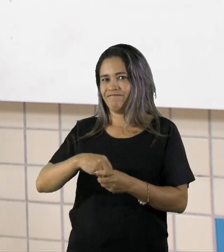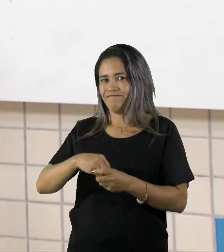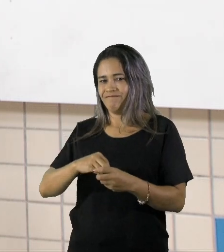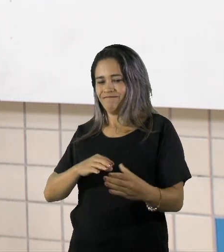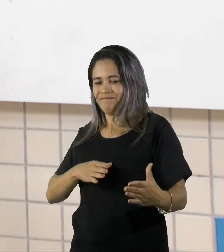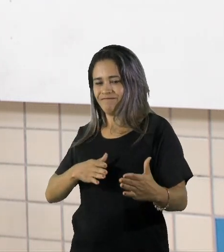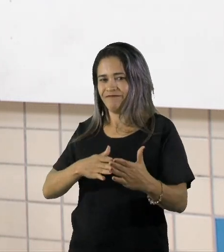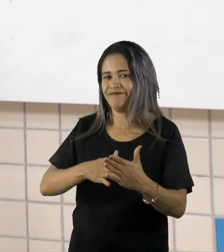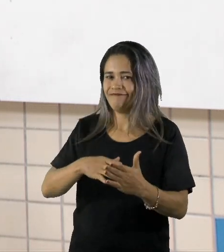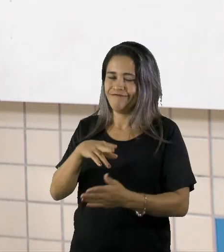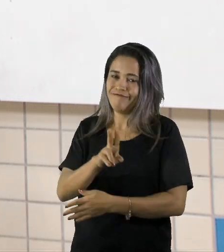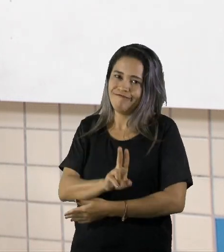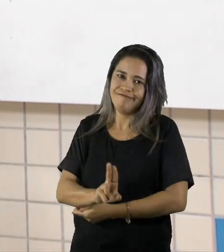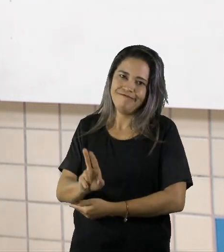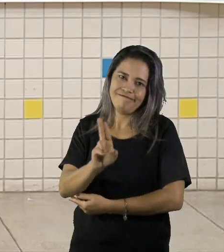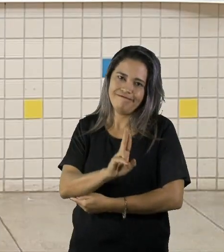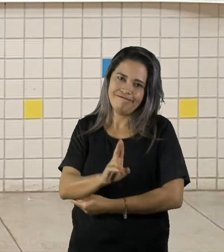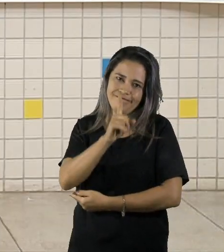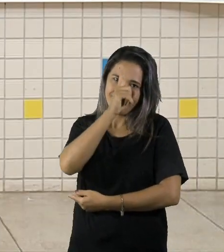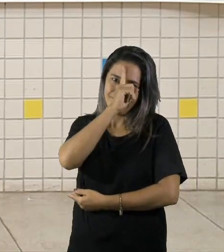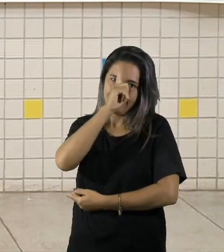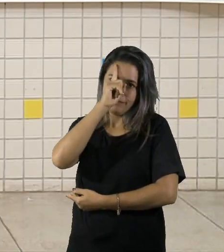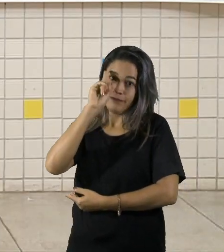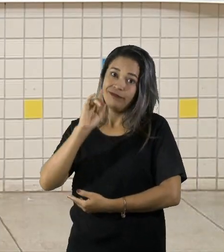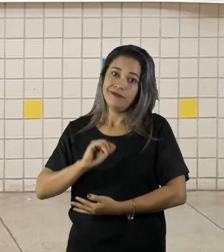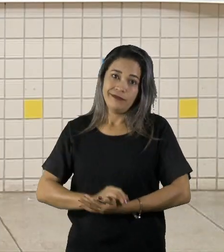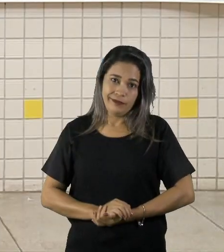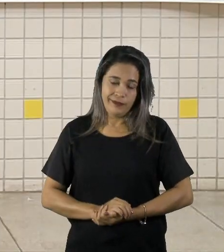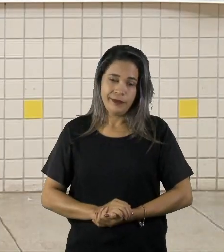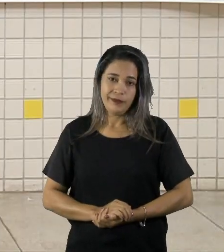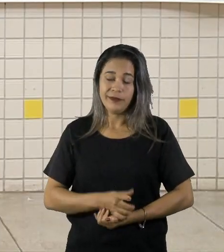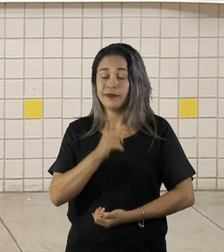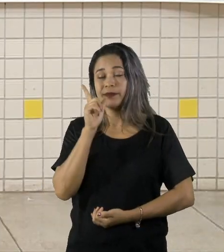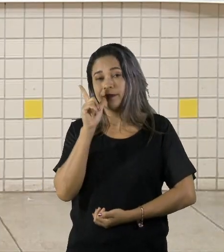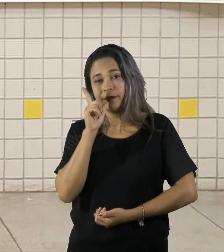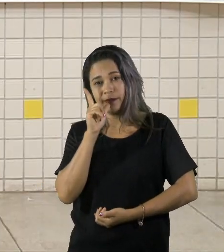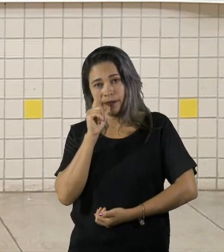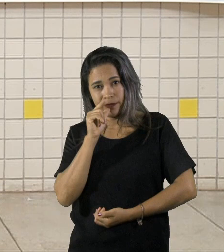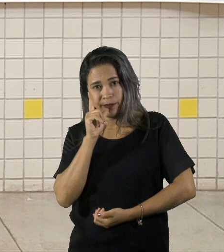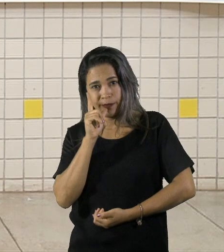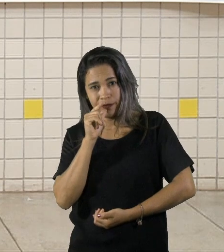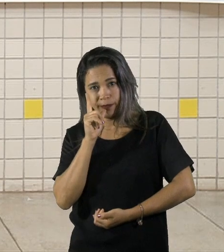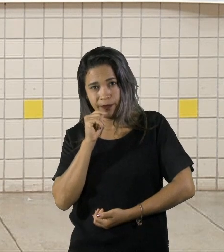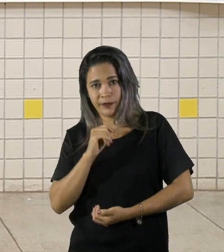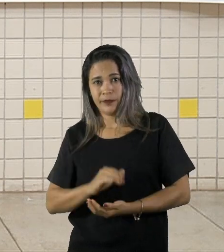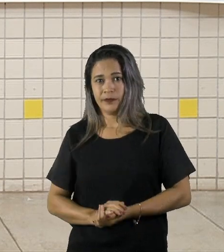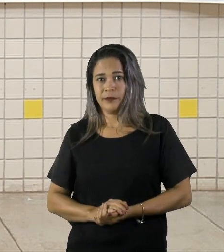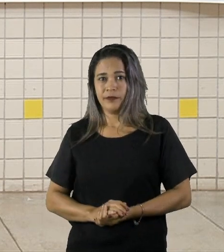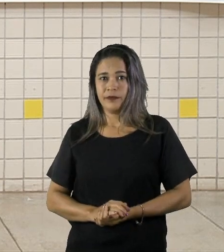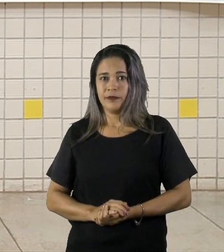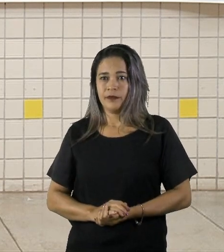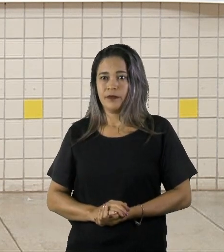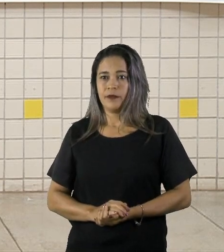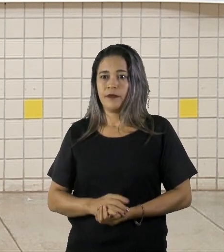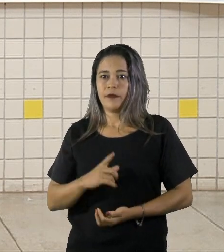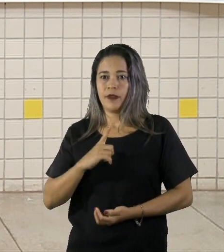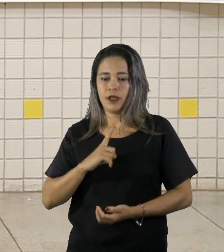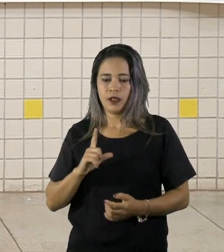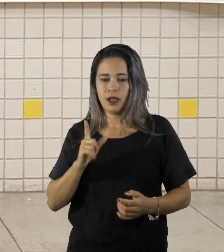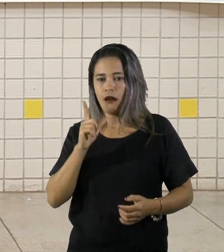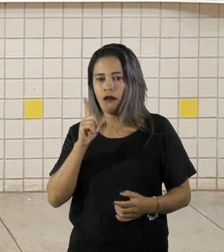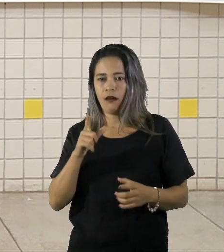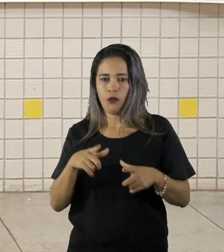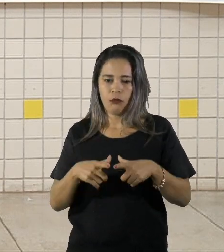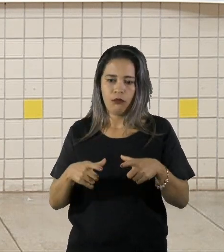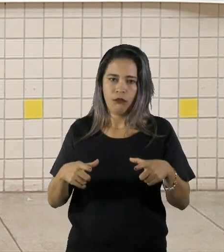usá-la para o nosso dia a dia. Então, a água ela é um recurso finito, ela tem uma quantidade,